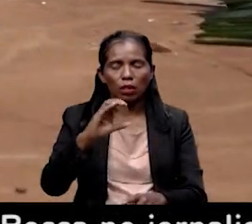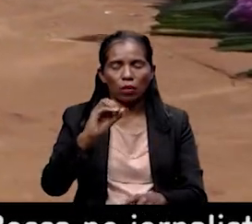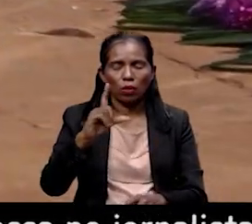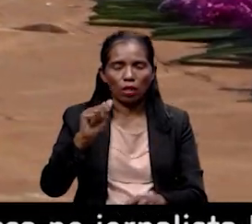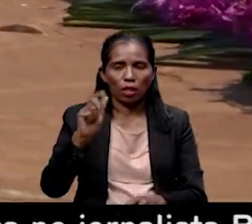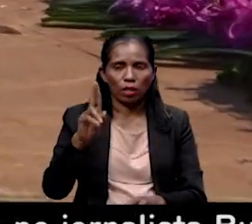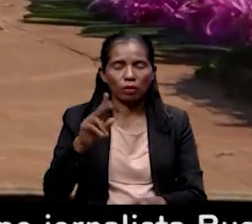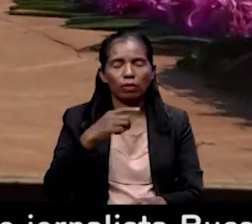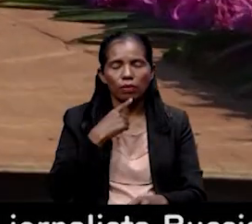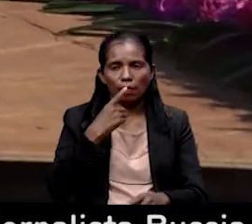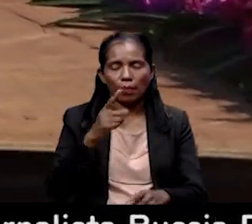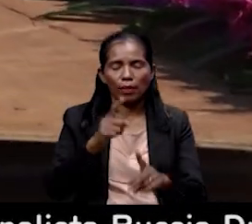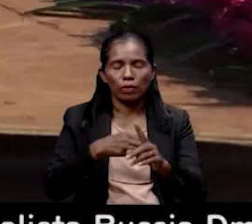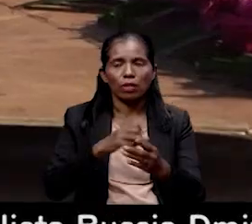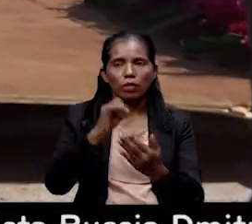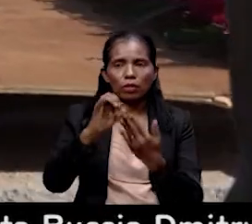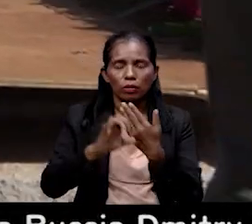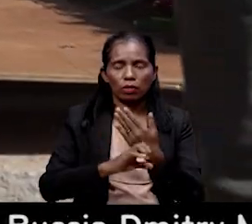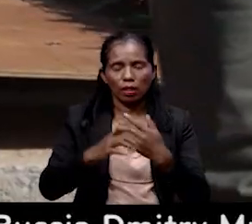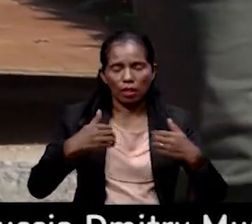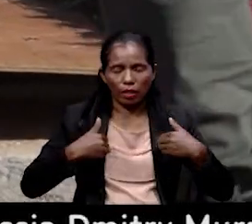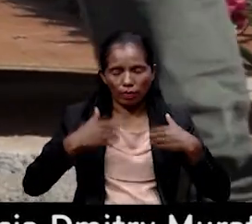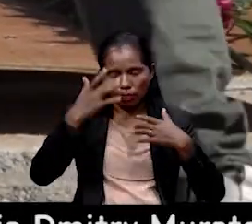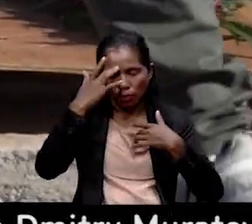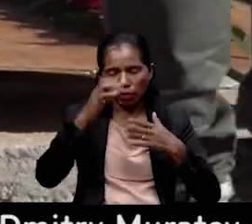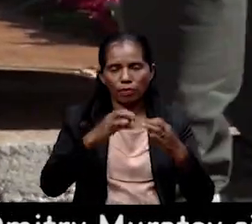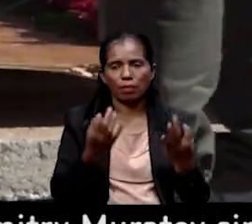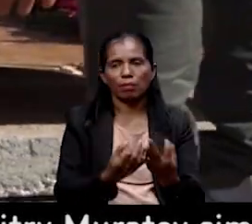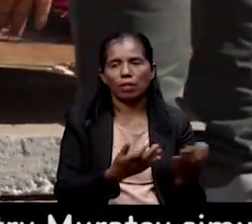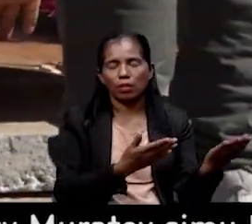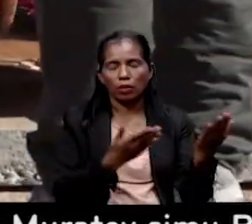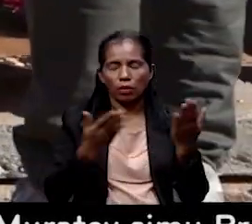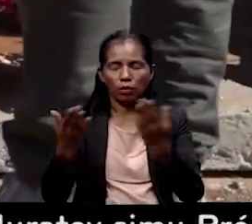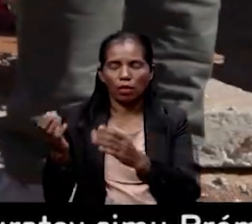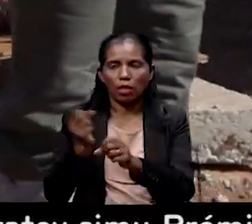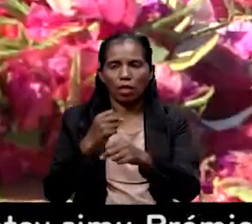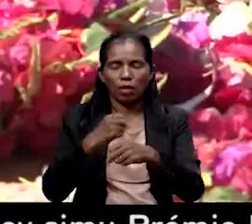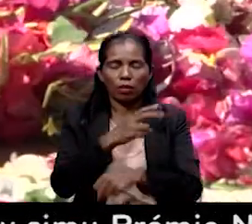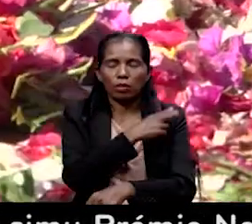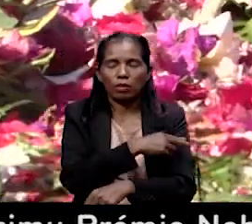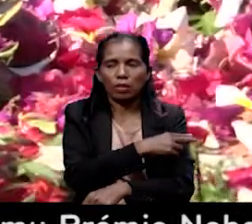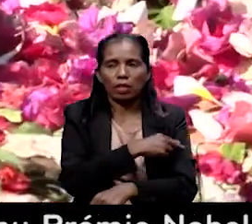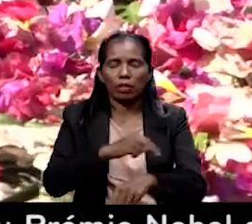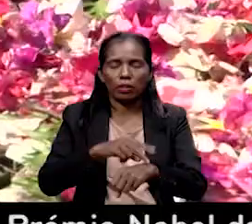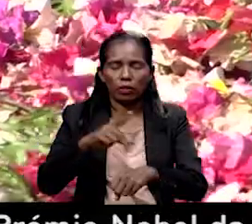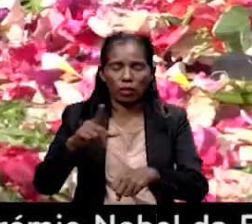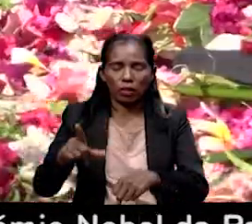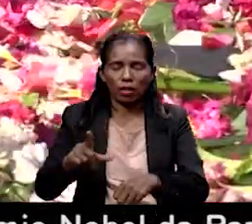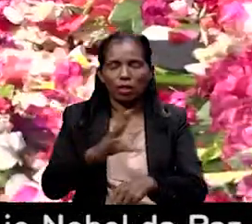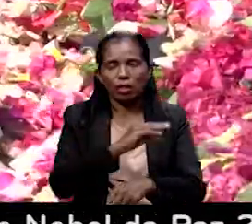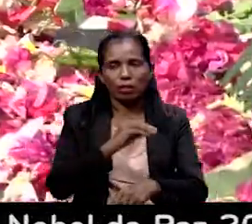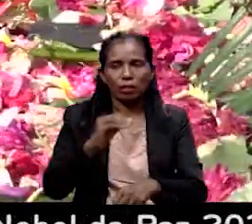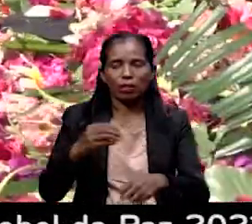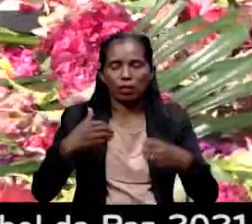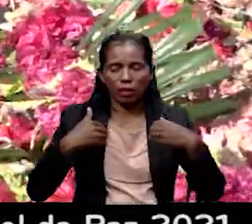tinang riurasaun resinsia saudoso hetang moras no familia lori saudoso ba halau tratamento ia Hospital Nasional Gidu Valdares no deteta